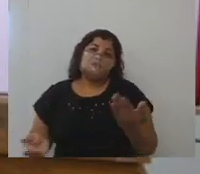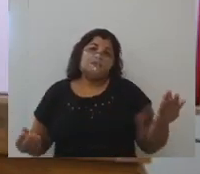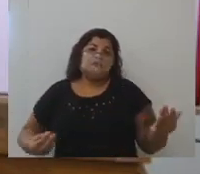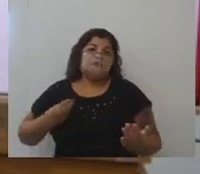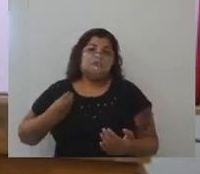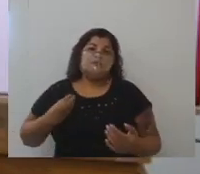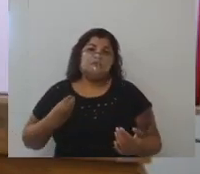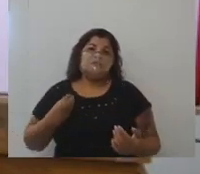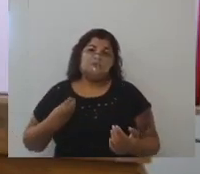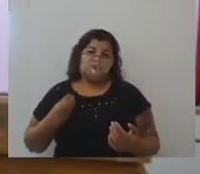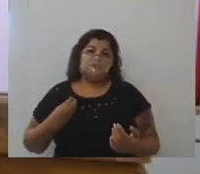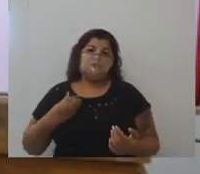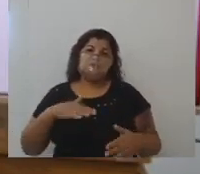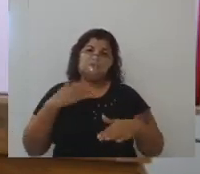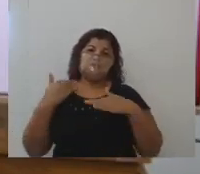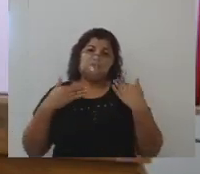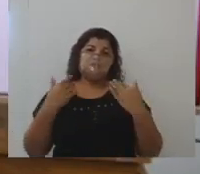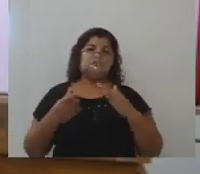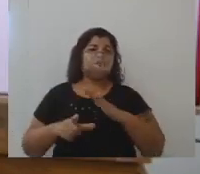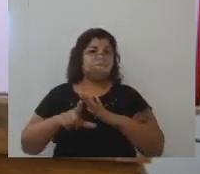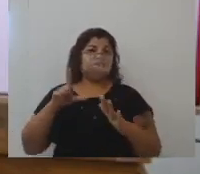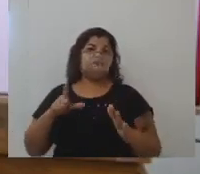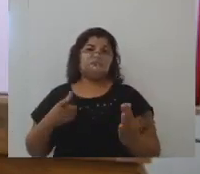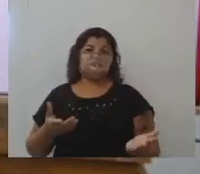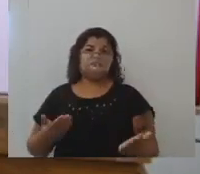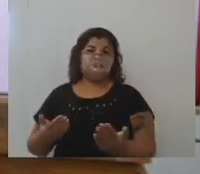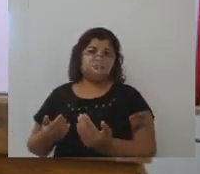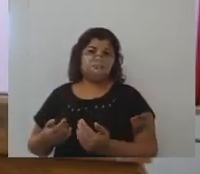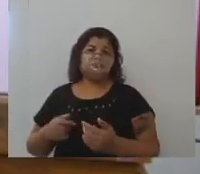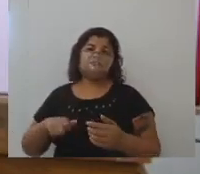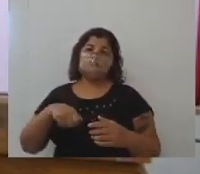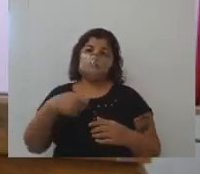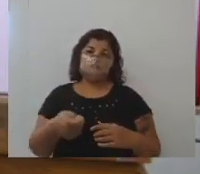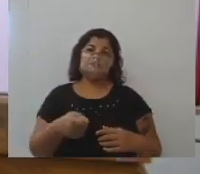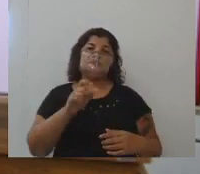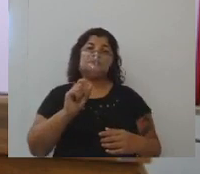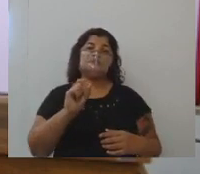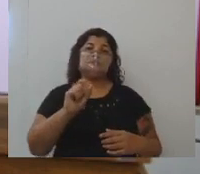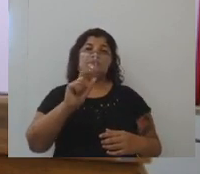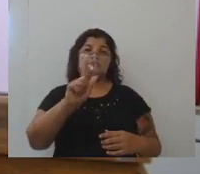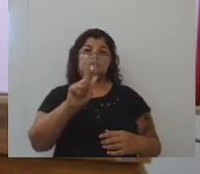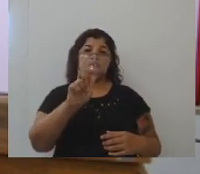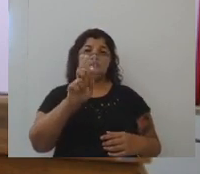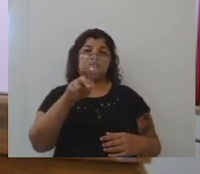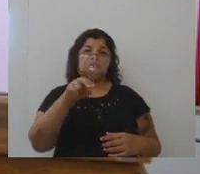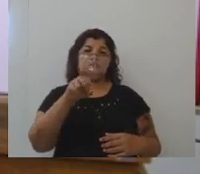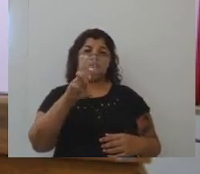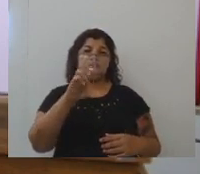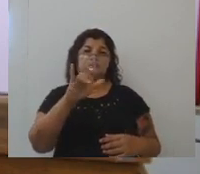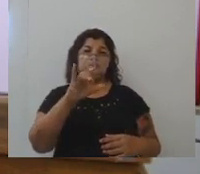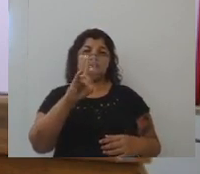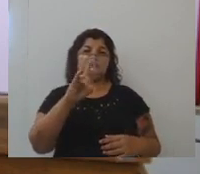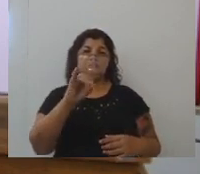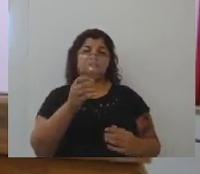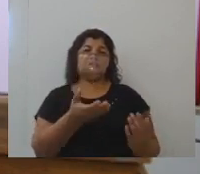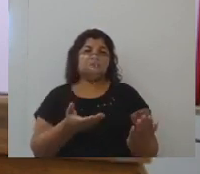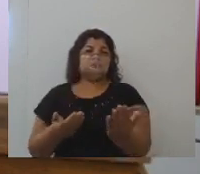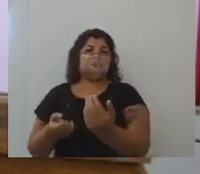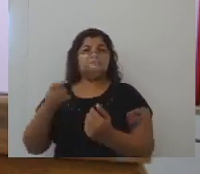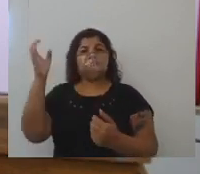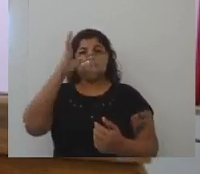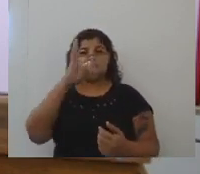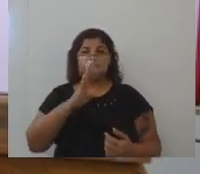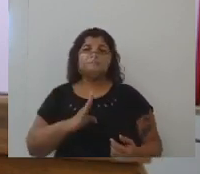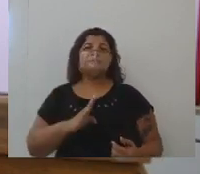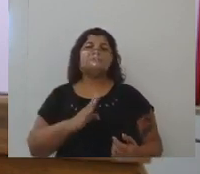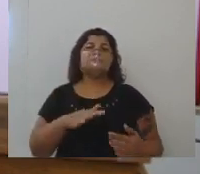está falando, gente, de genocídio, de morte da juventude brasileira. Nós estamos